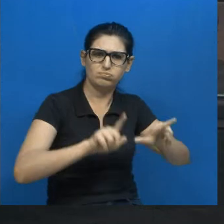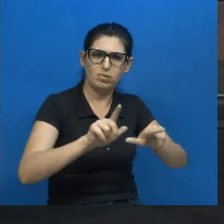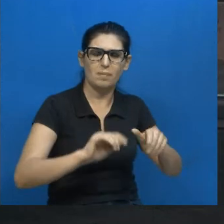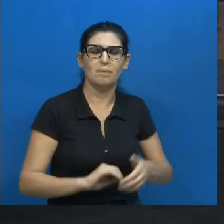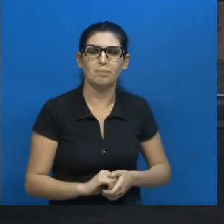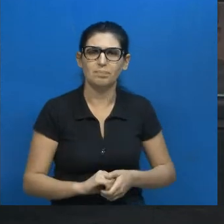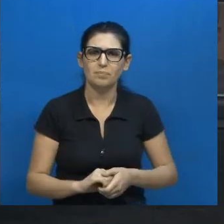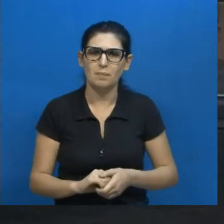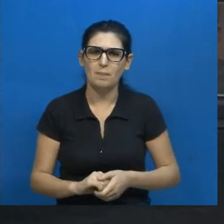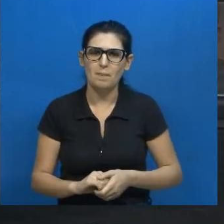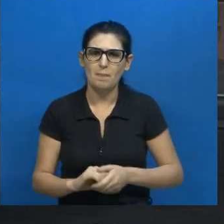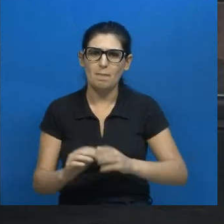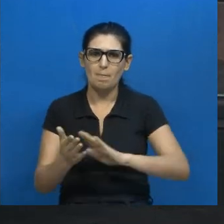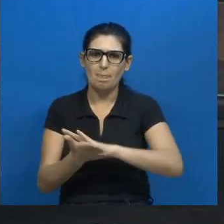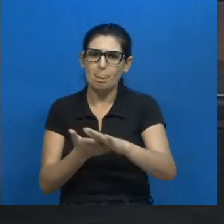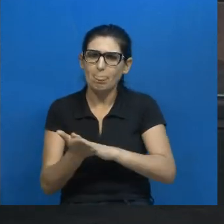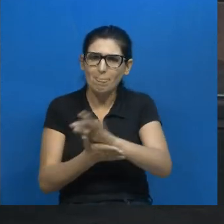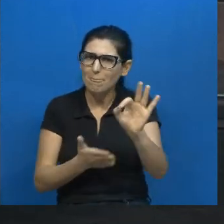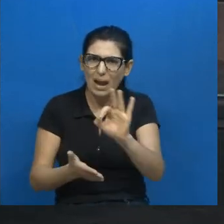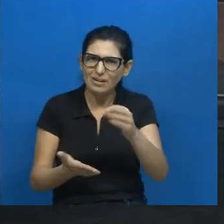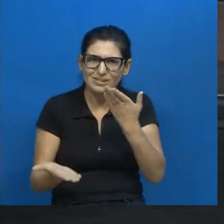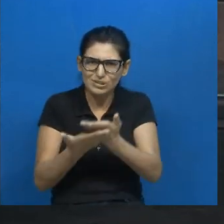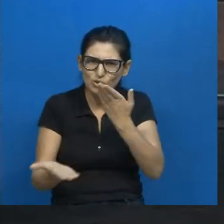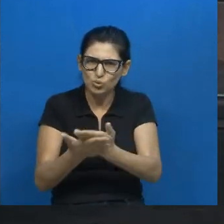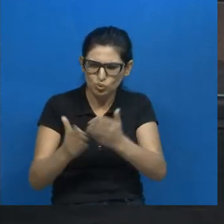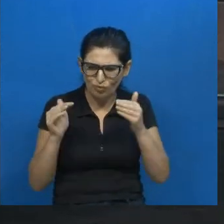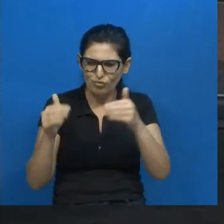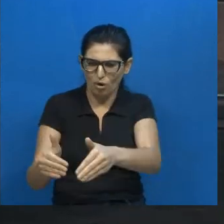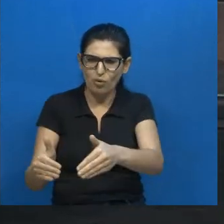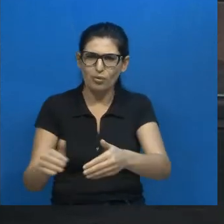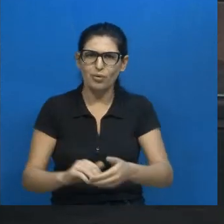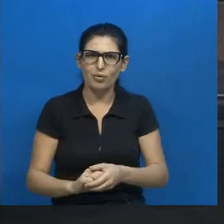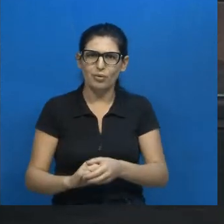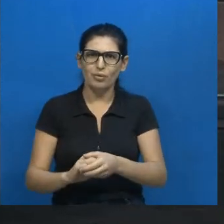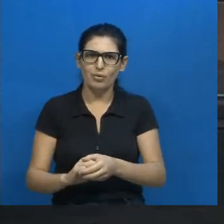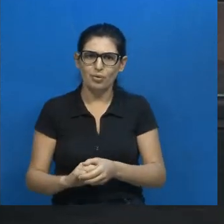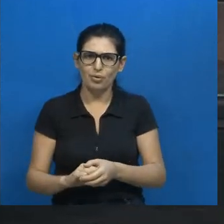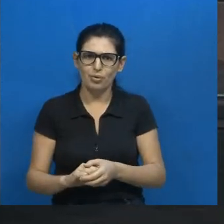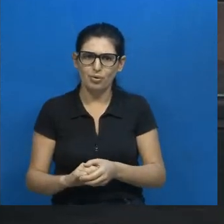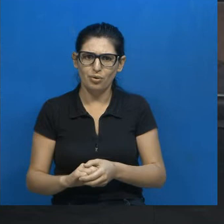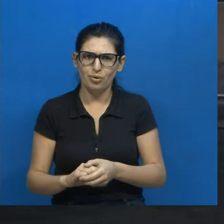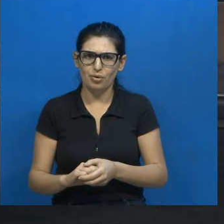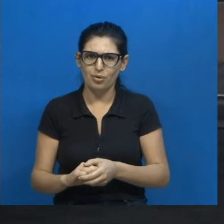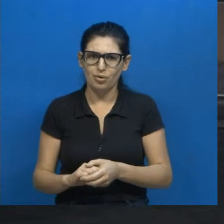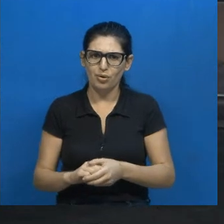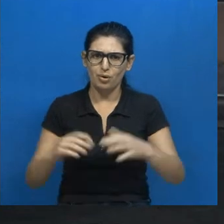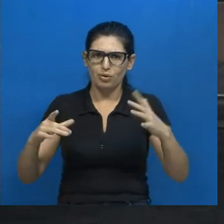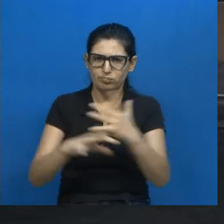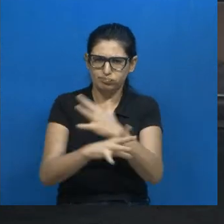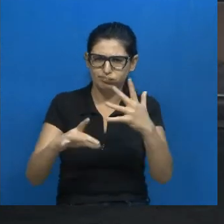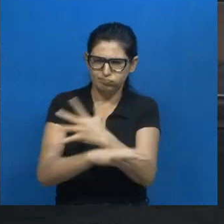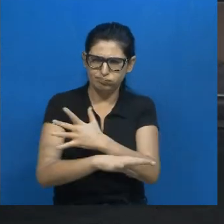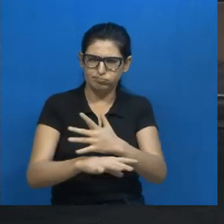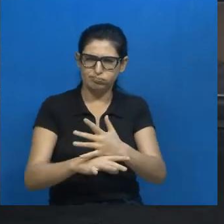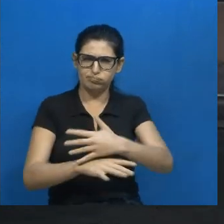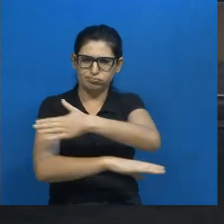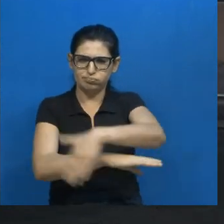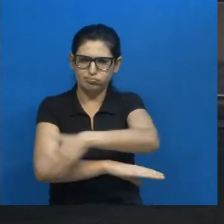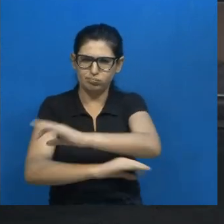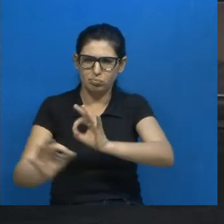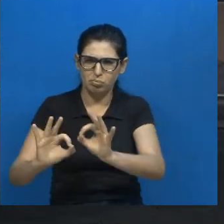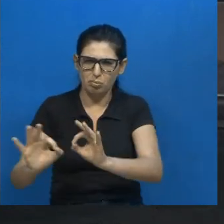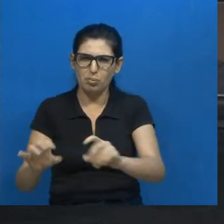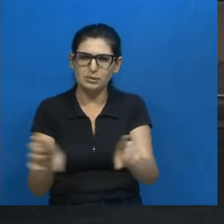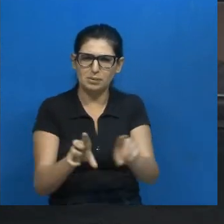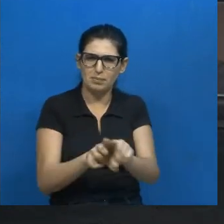foi feito nenhum tipo de estudo, porque eu não vi a Secretaria de Mobilidade Urbana falar nisso daí. E